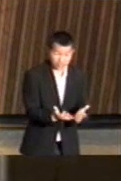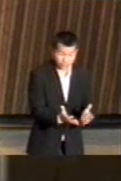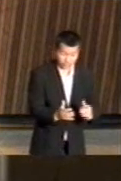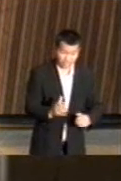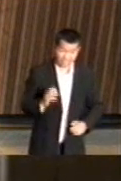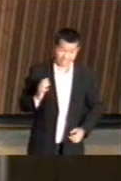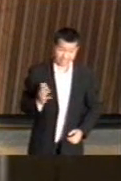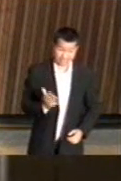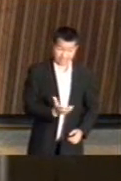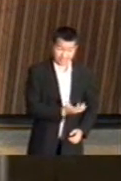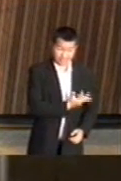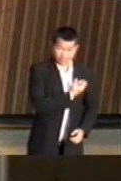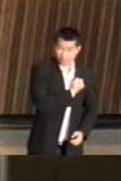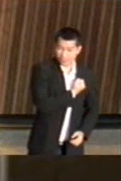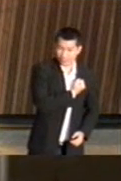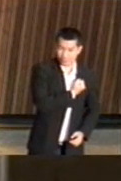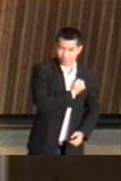orações são